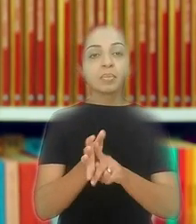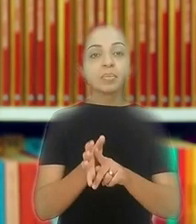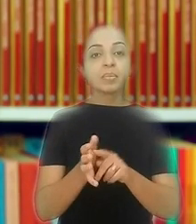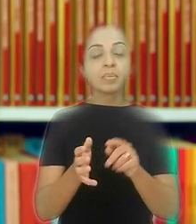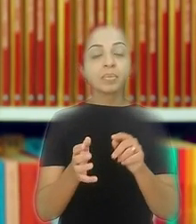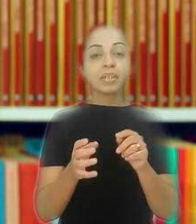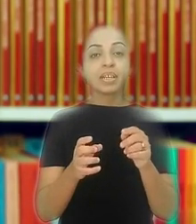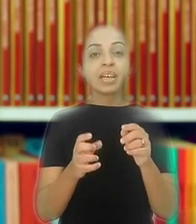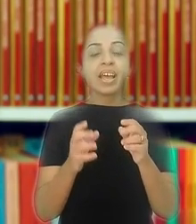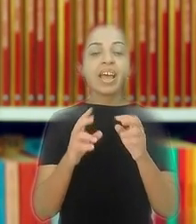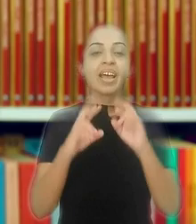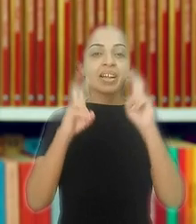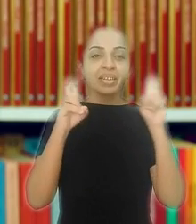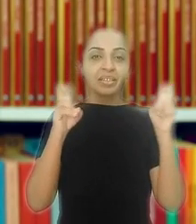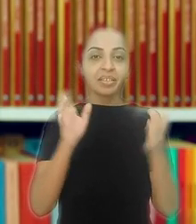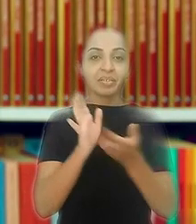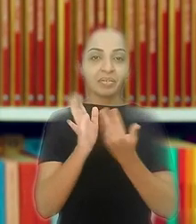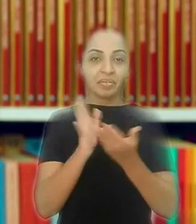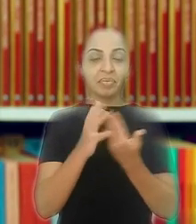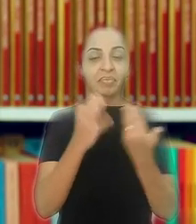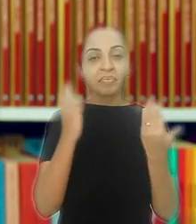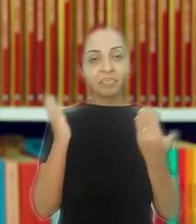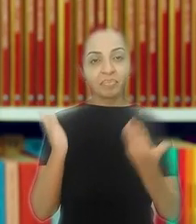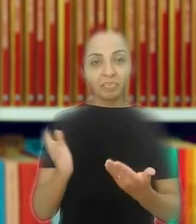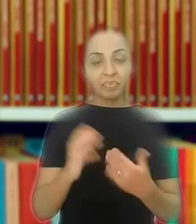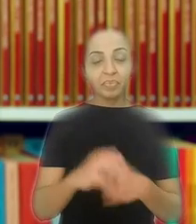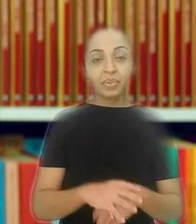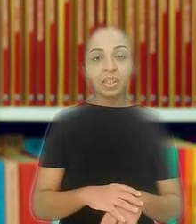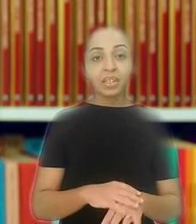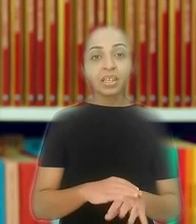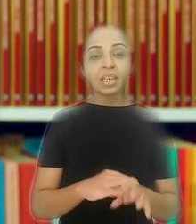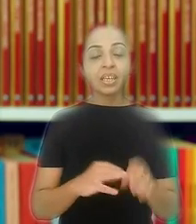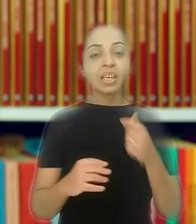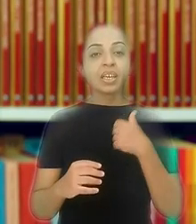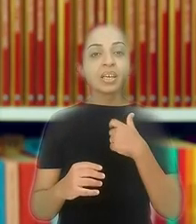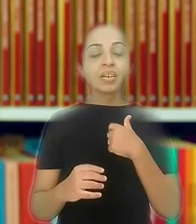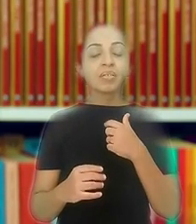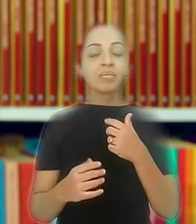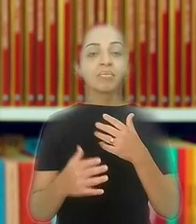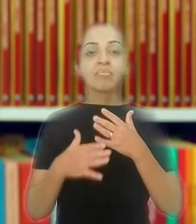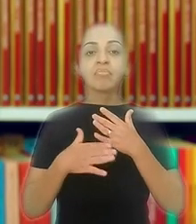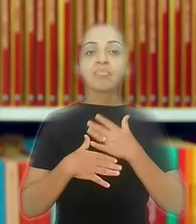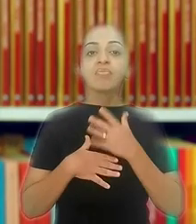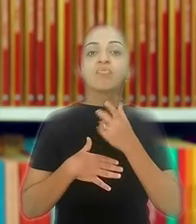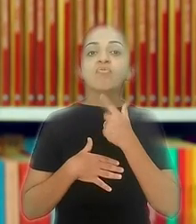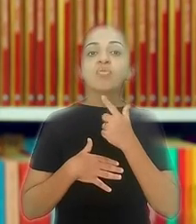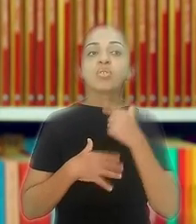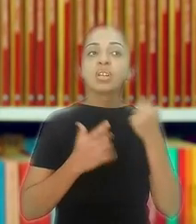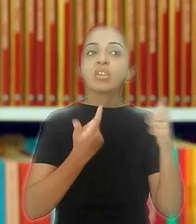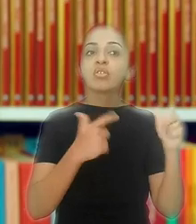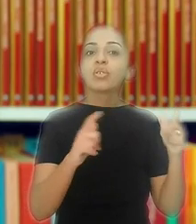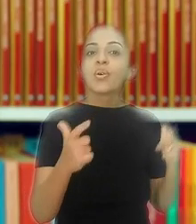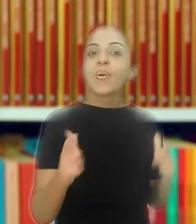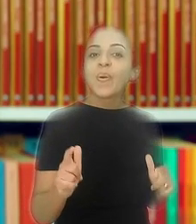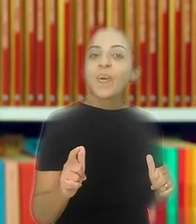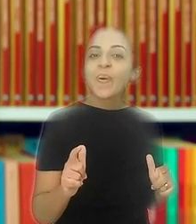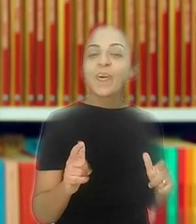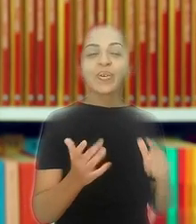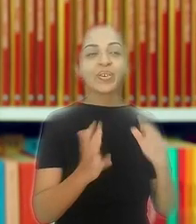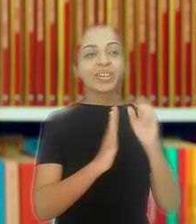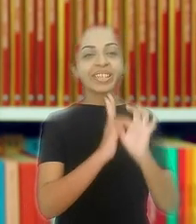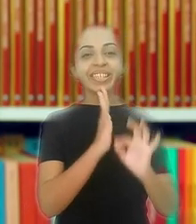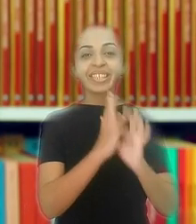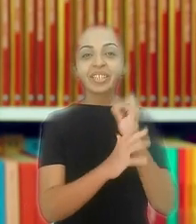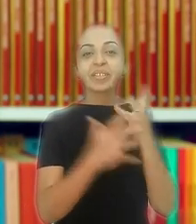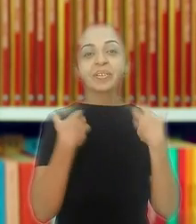belíssimo livro As Aventuras de áudio Marte e a gente Inclusive eu fiquei com muita vontade de conhecer e de ler outras obras